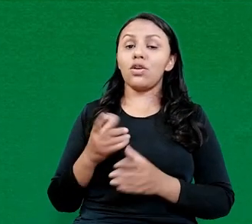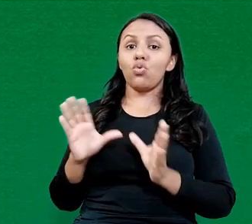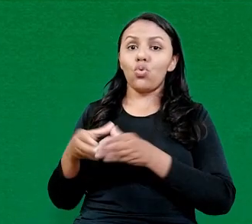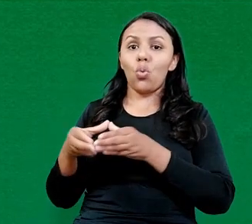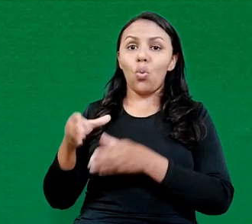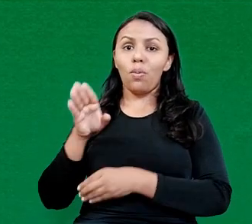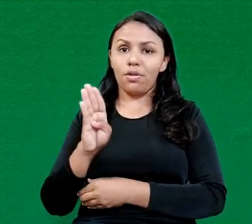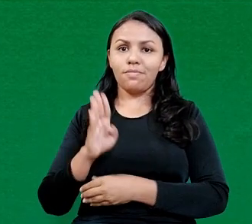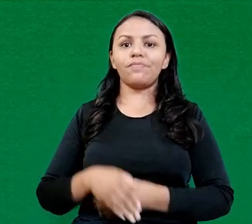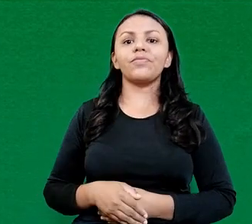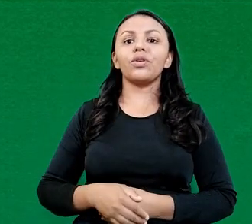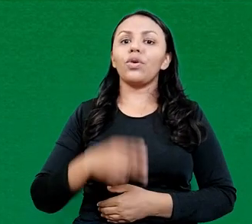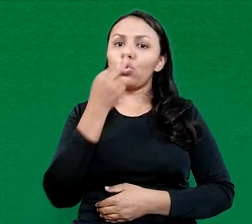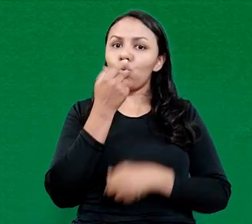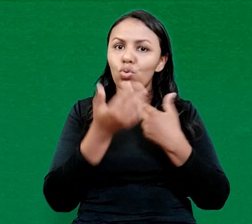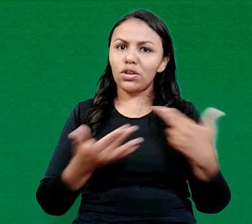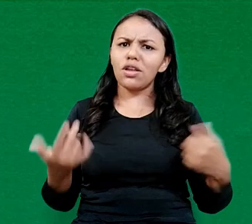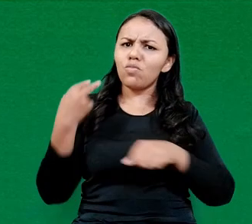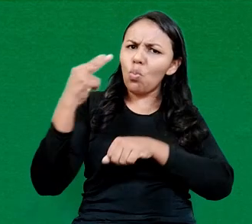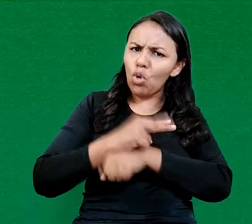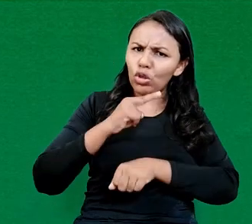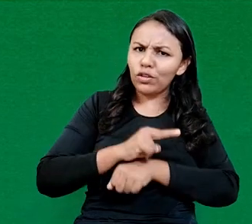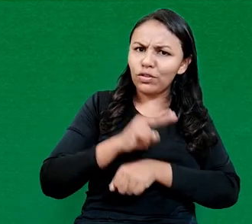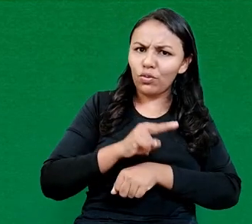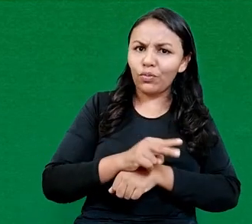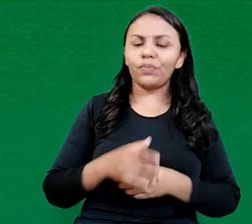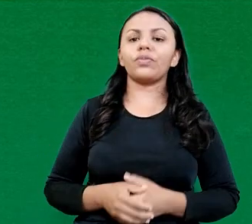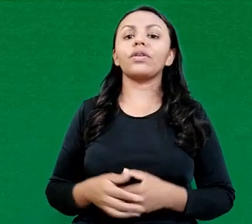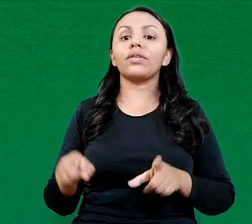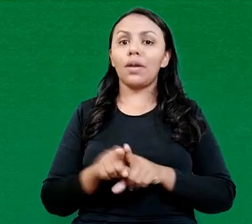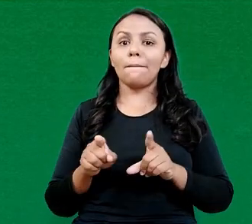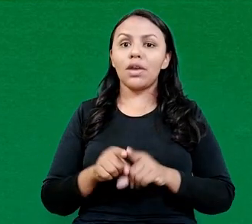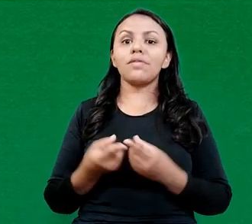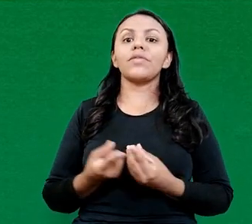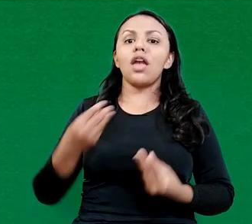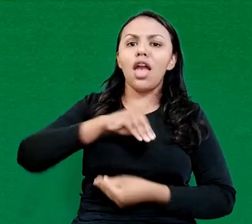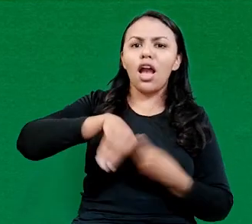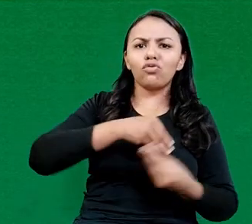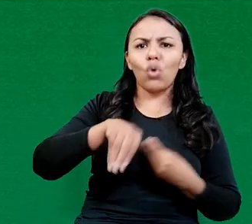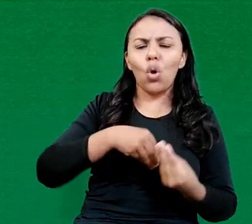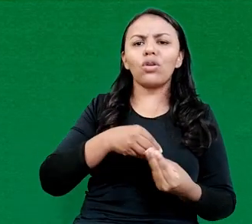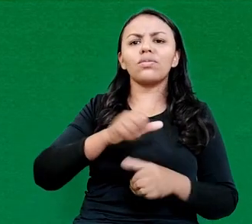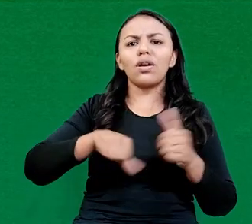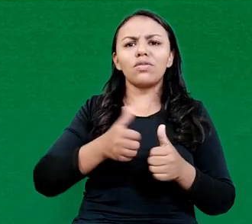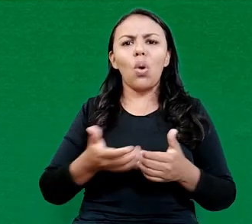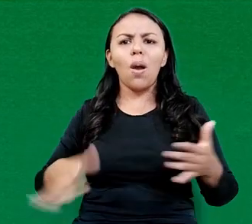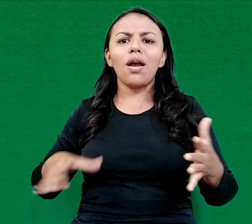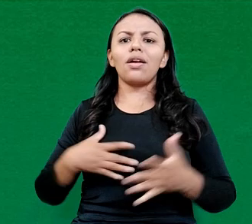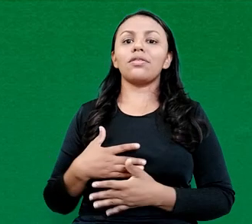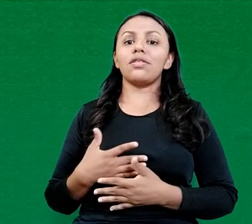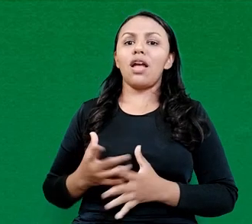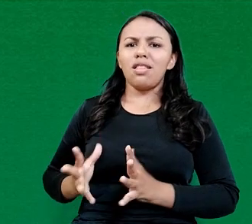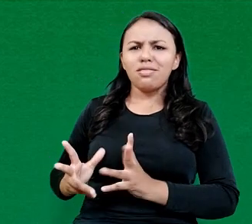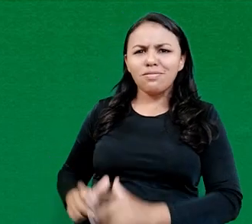de nutrientes protetores aqui. Nós temos também reações subsequentes para as reações de detoxificação